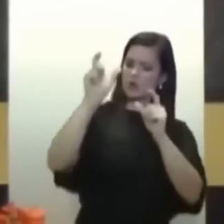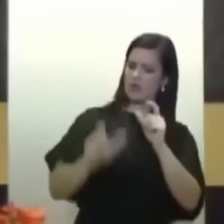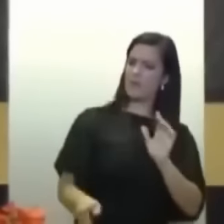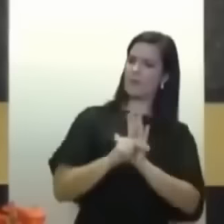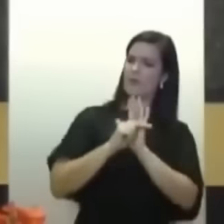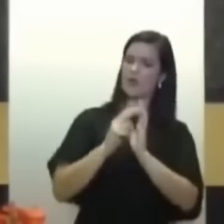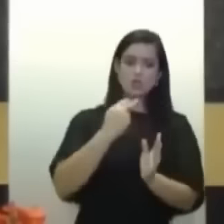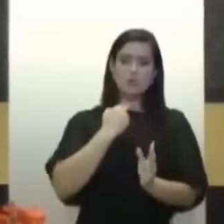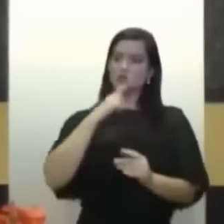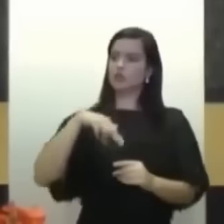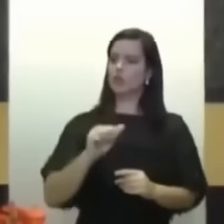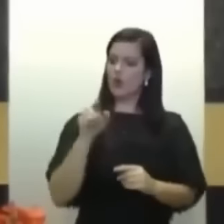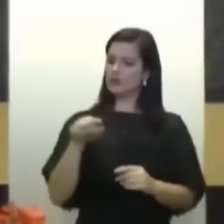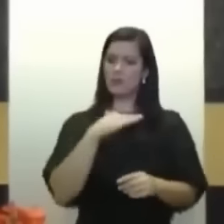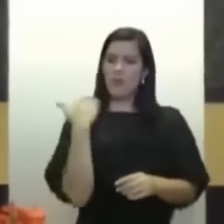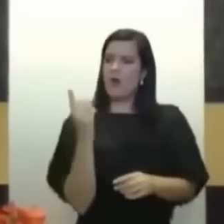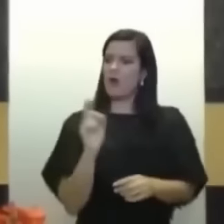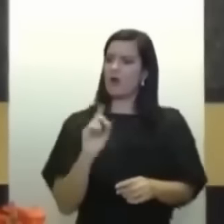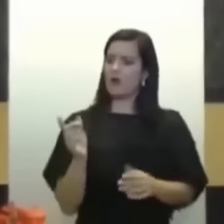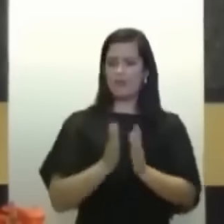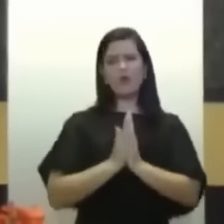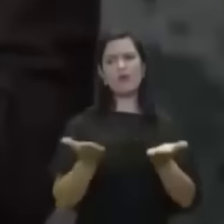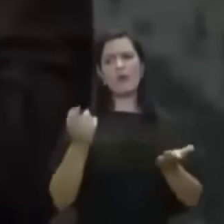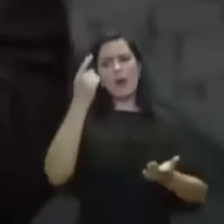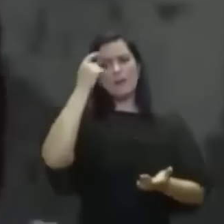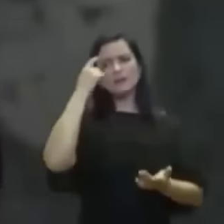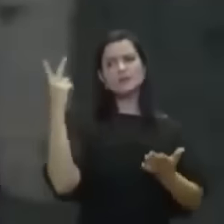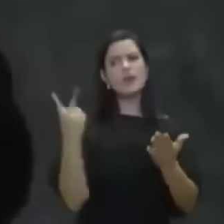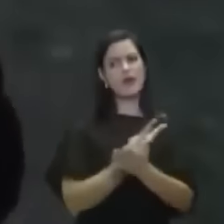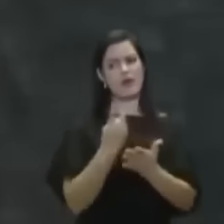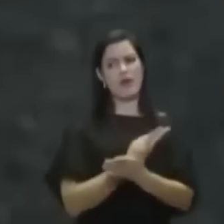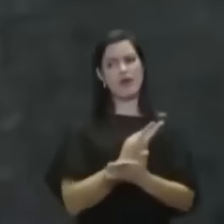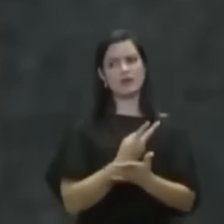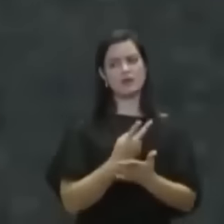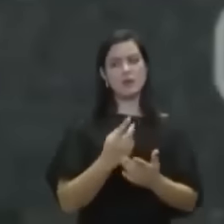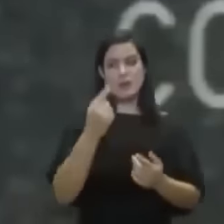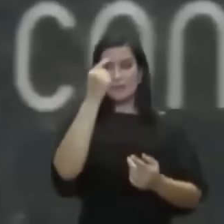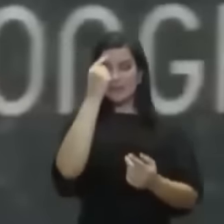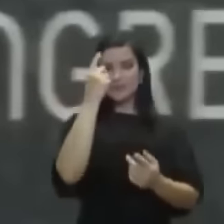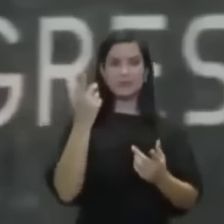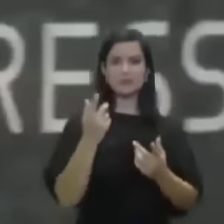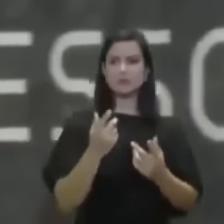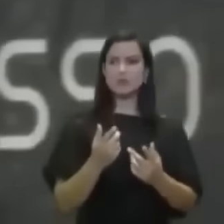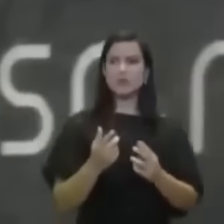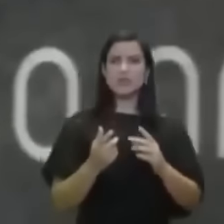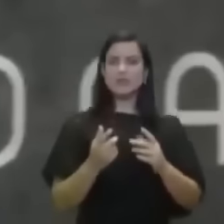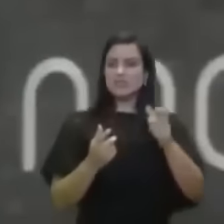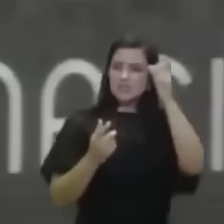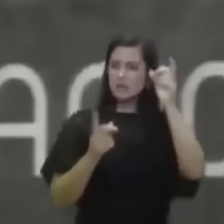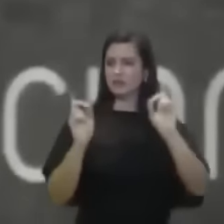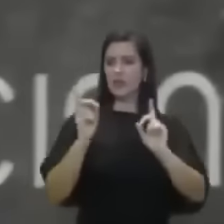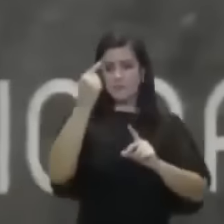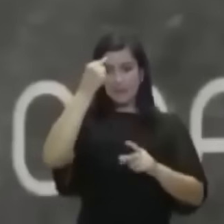algum pode te acontecer. Larga a mão desses pensamentos doentios, larga a mão desses pensamentos soturnos, pensa direito,